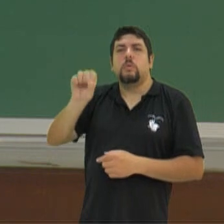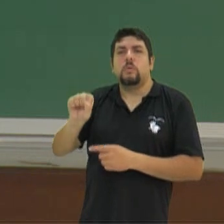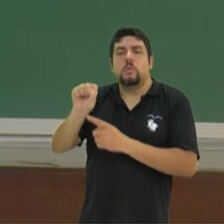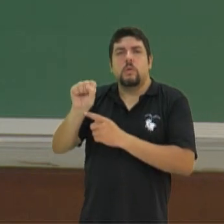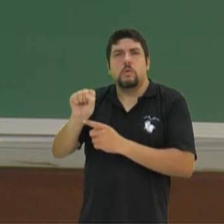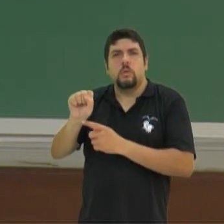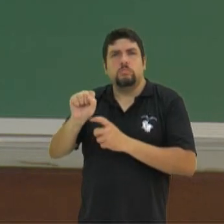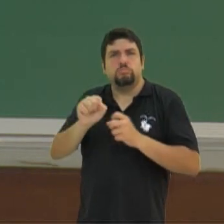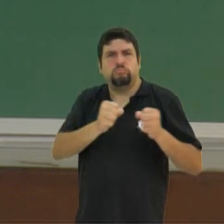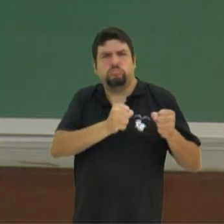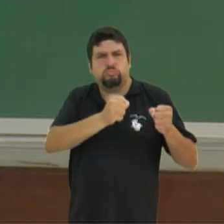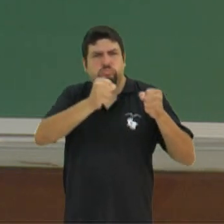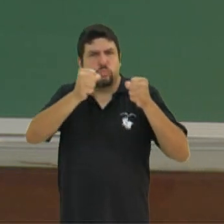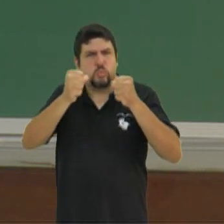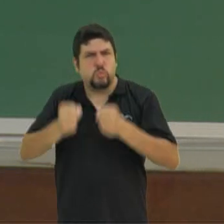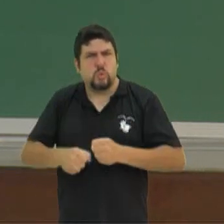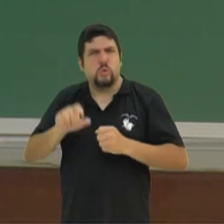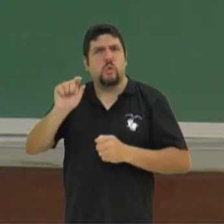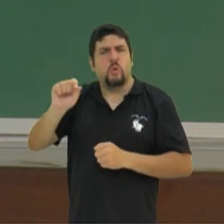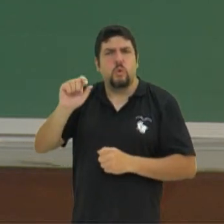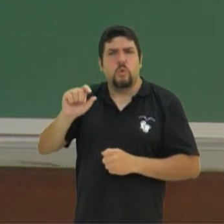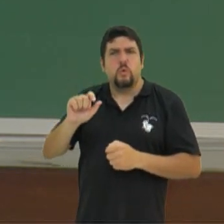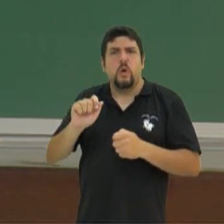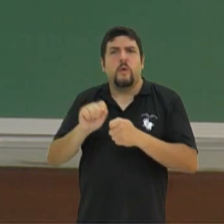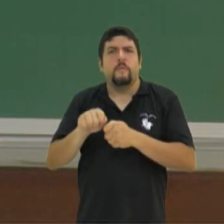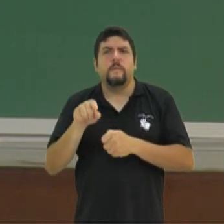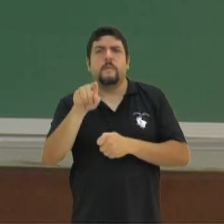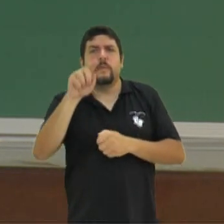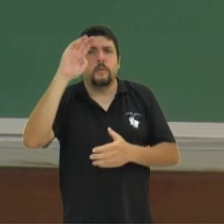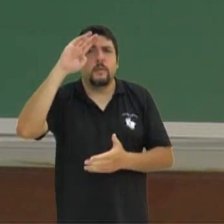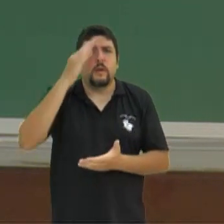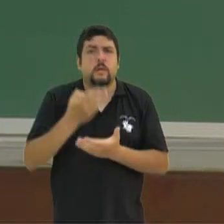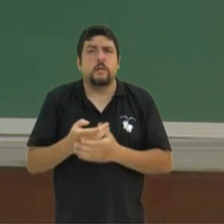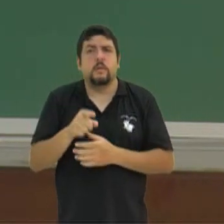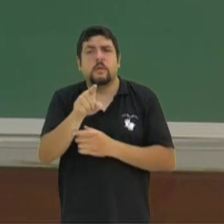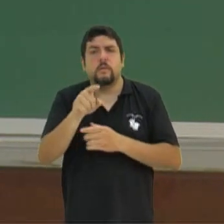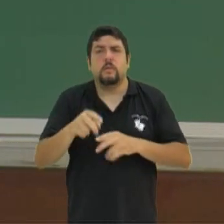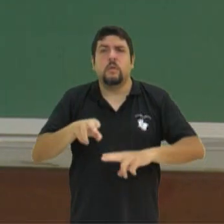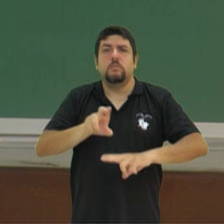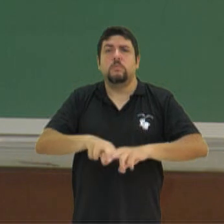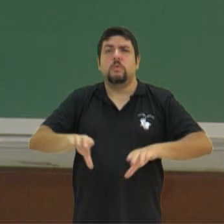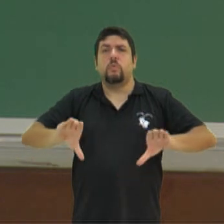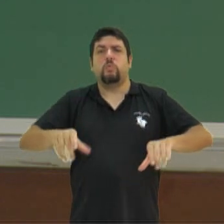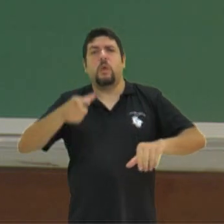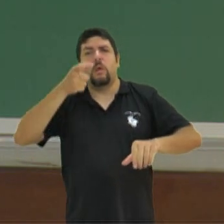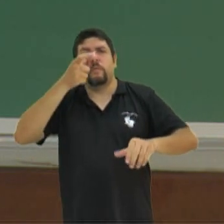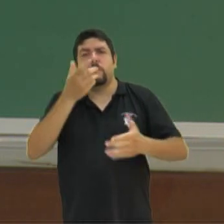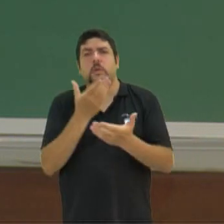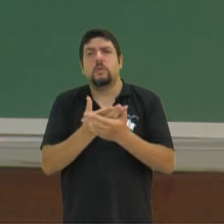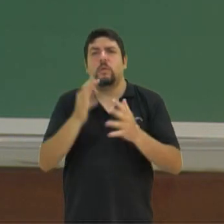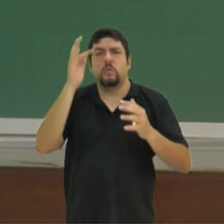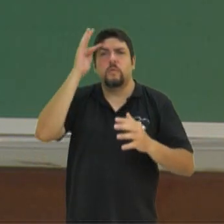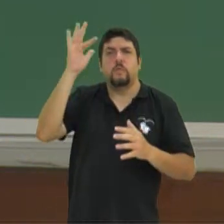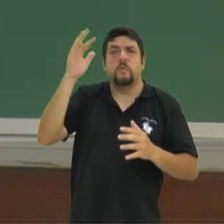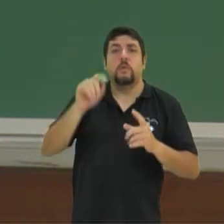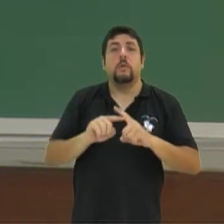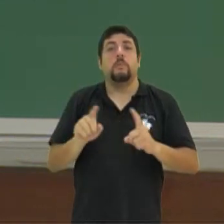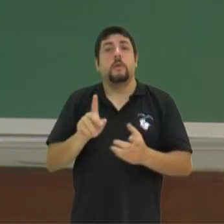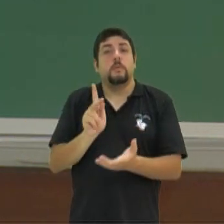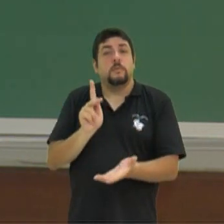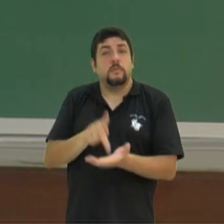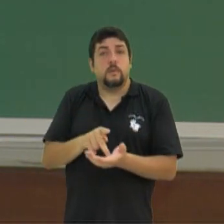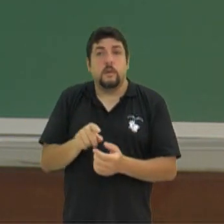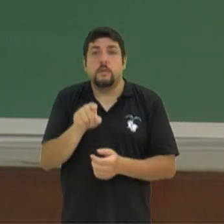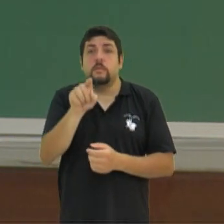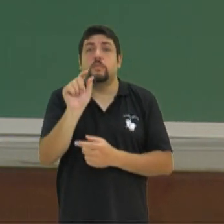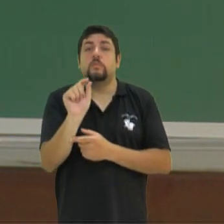muito poderoso, te fazendo acreditar que você está sentado aí no seu sofá assistindo a aula de filosofia, quando na verdade você